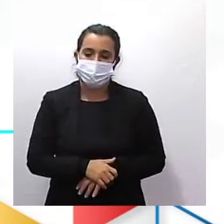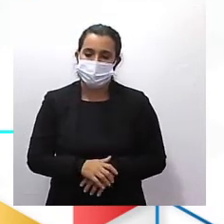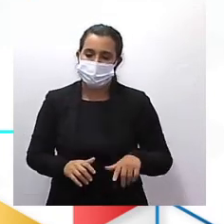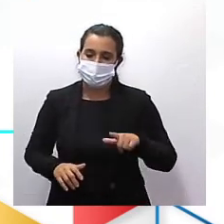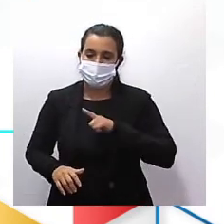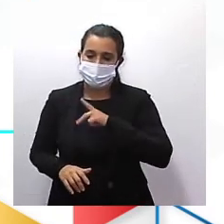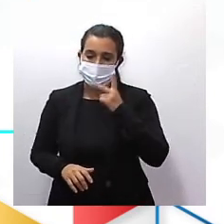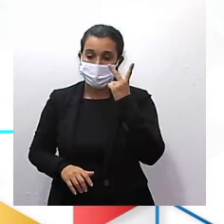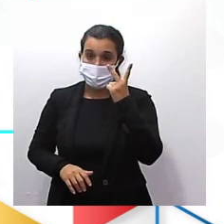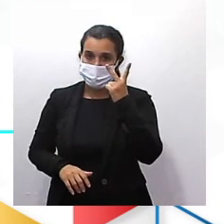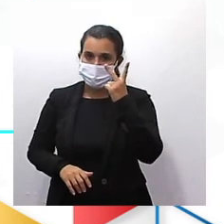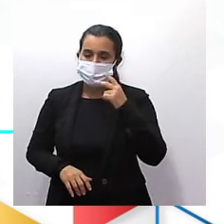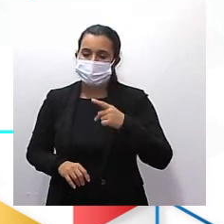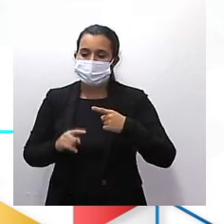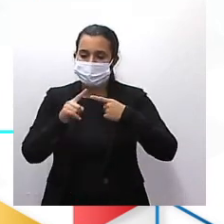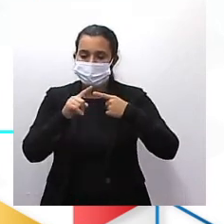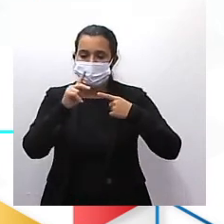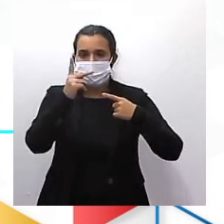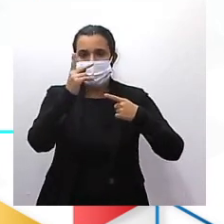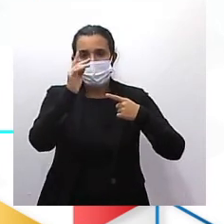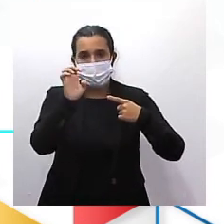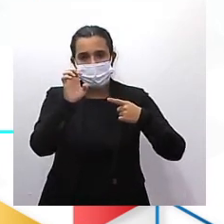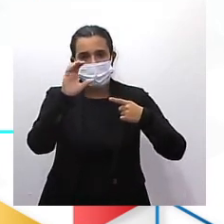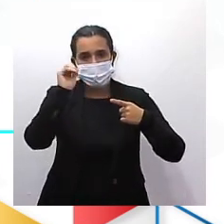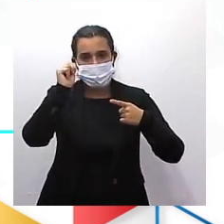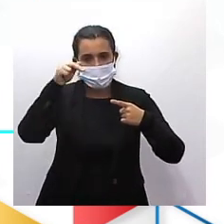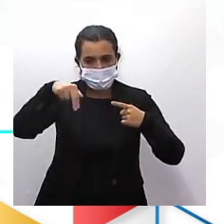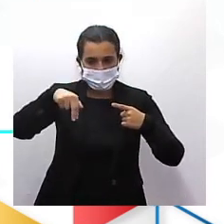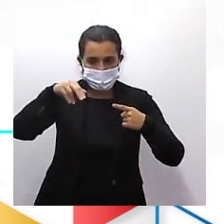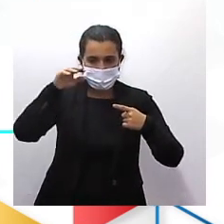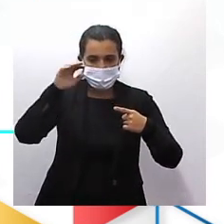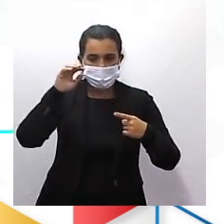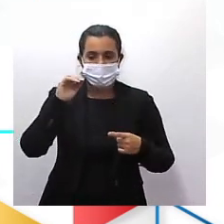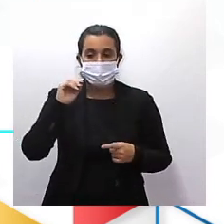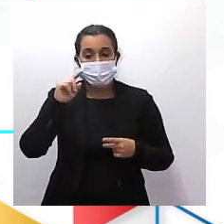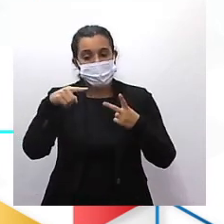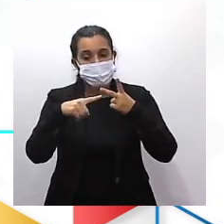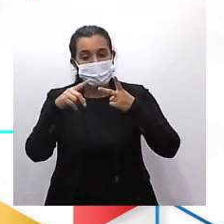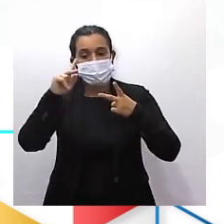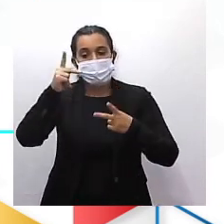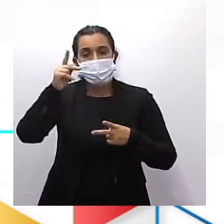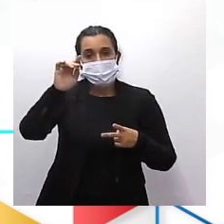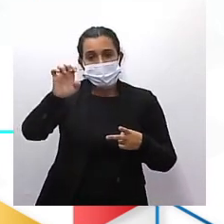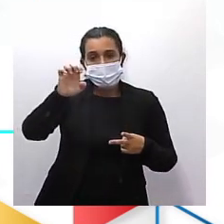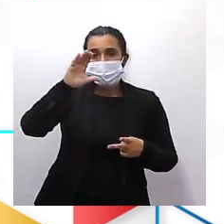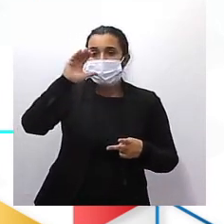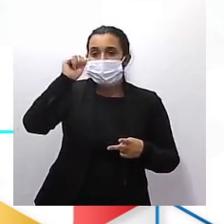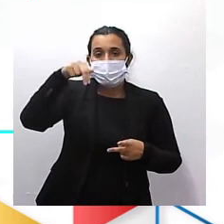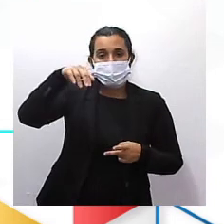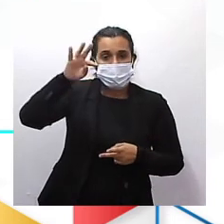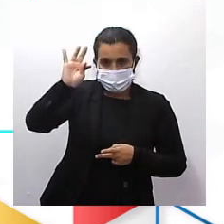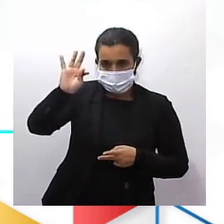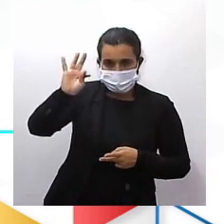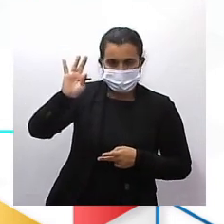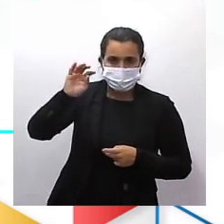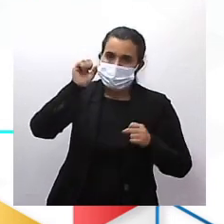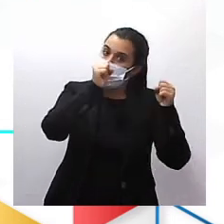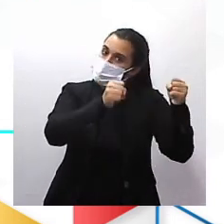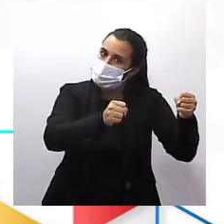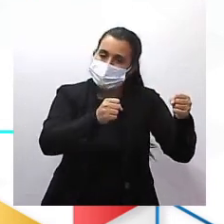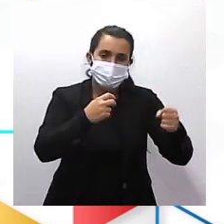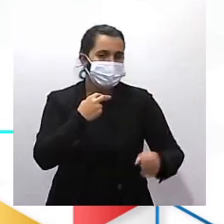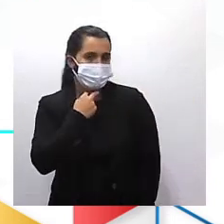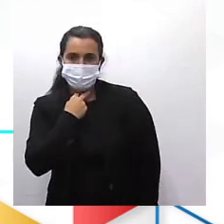he can, ele pode, e he can't, ele não pode. Então o que é que Thor pode e o que é que Thor não pode dentro das palavras que